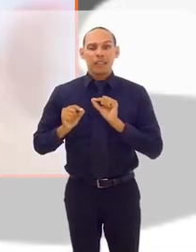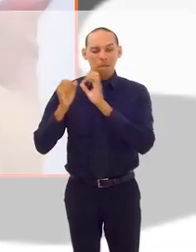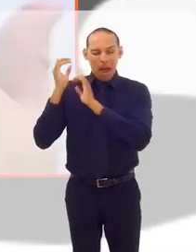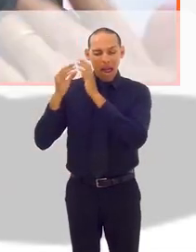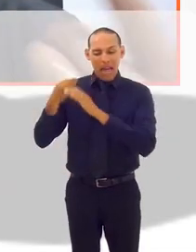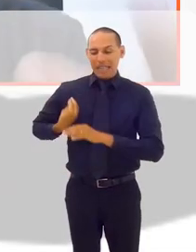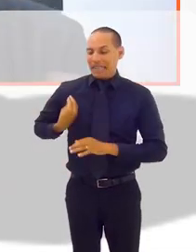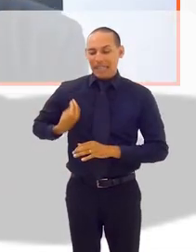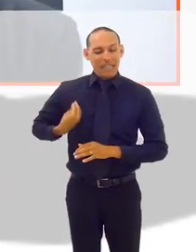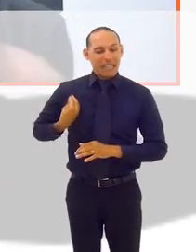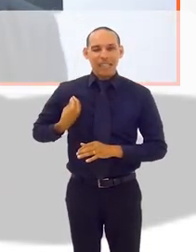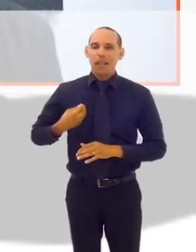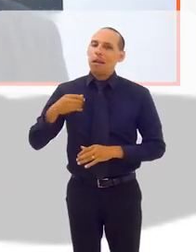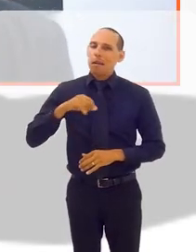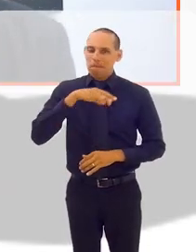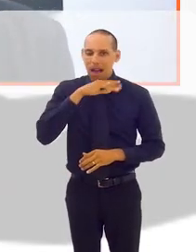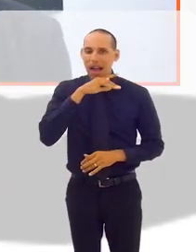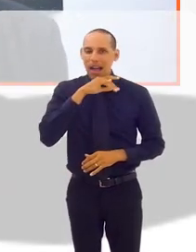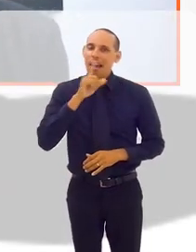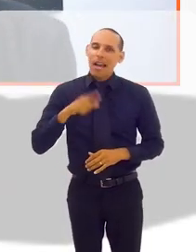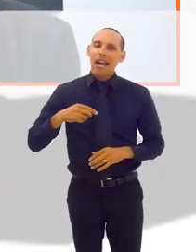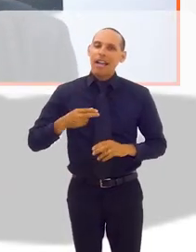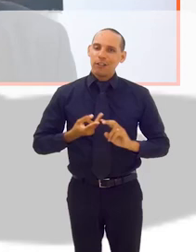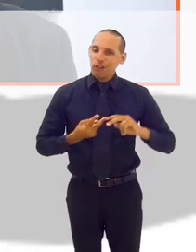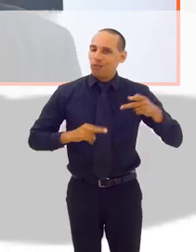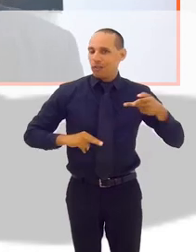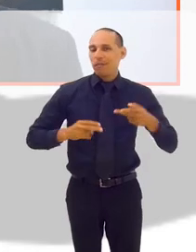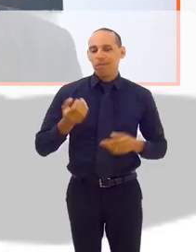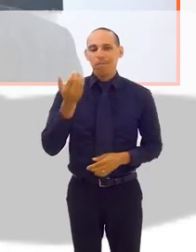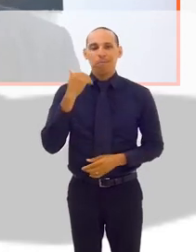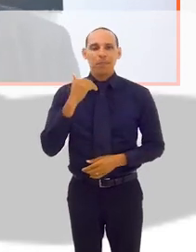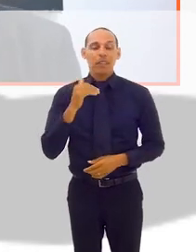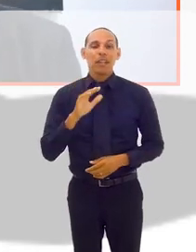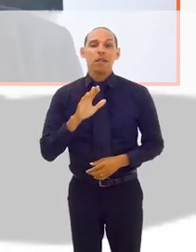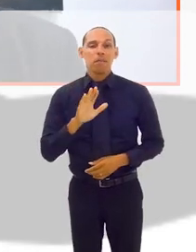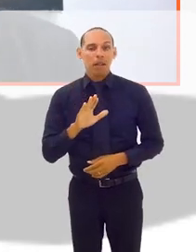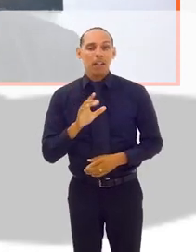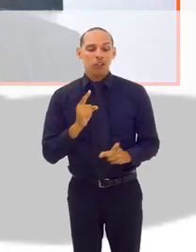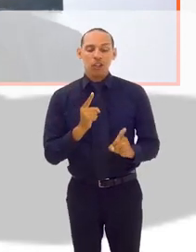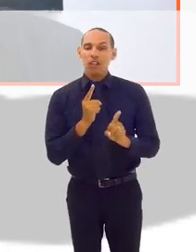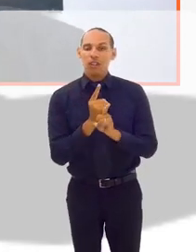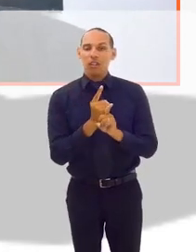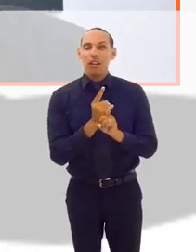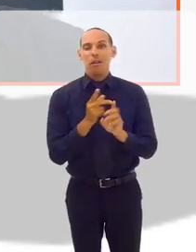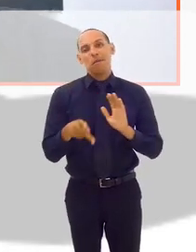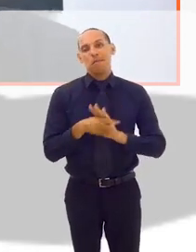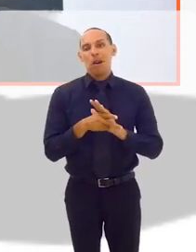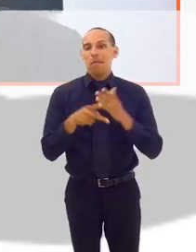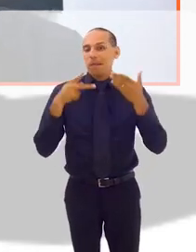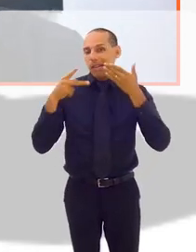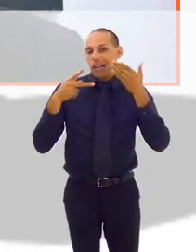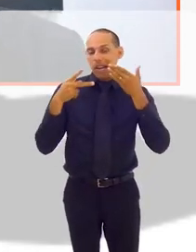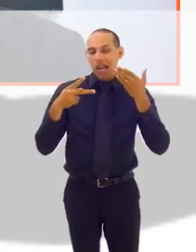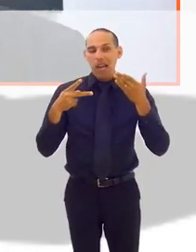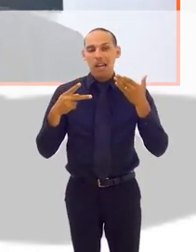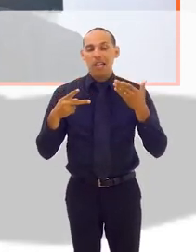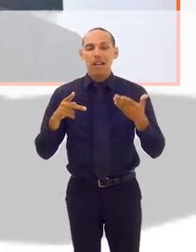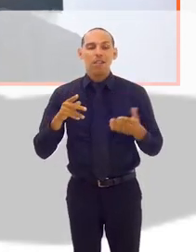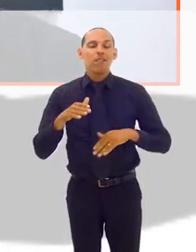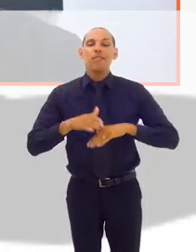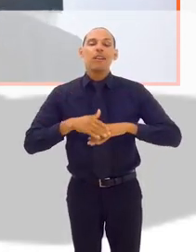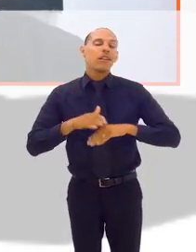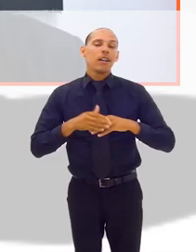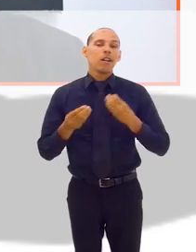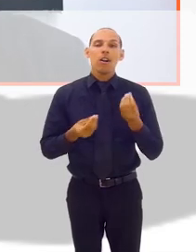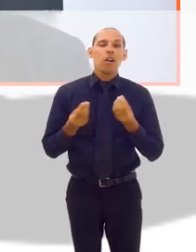essa ativação cerebral que é maléfica. Isso é genético, né? Embora os diagnósticos dos psiquiatras, eles